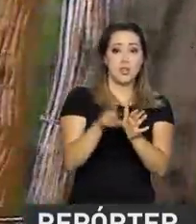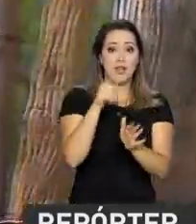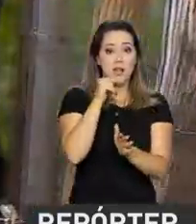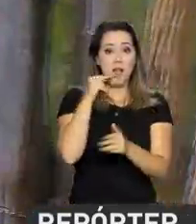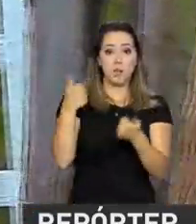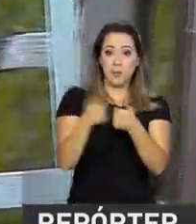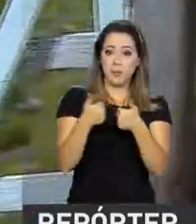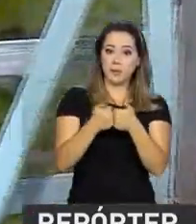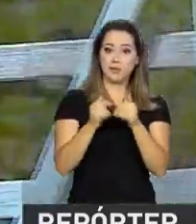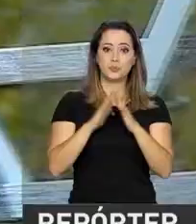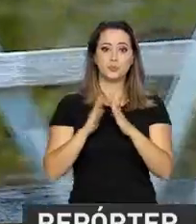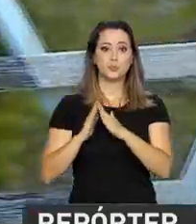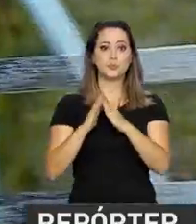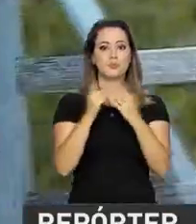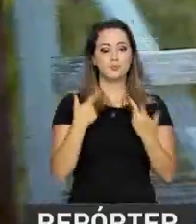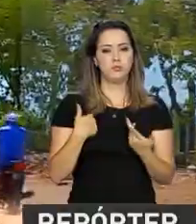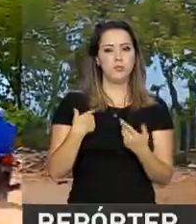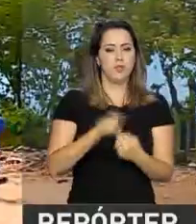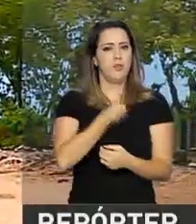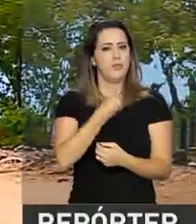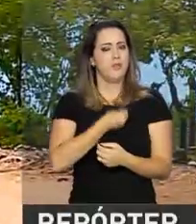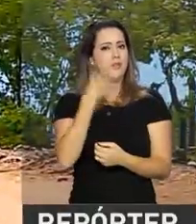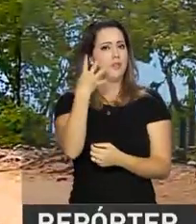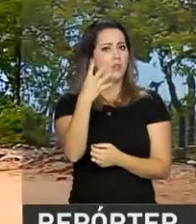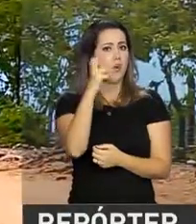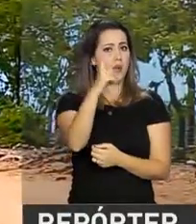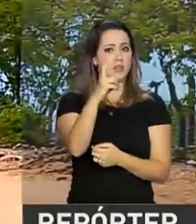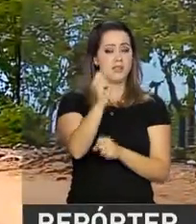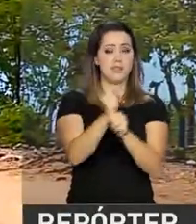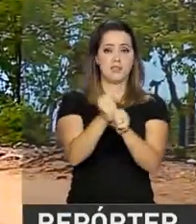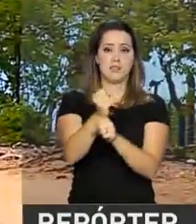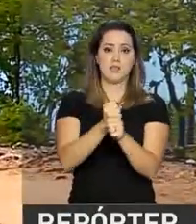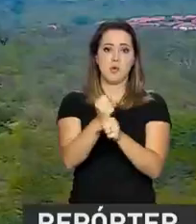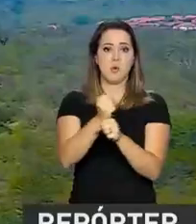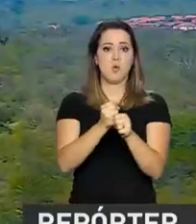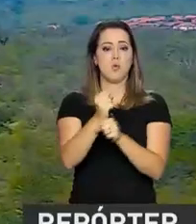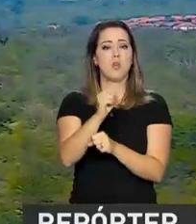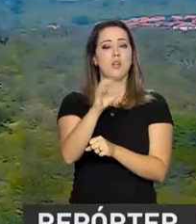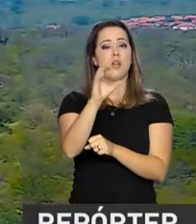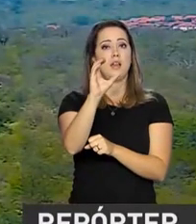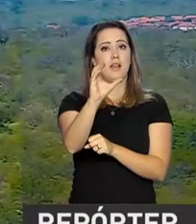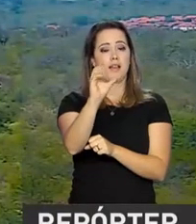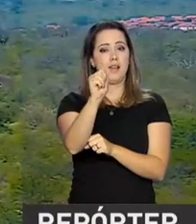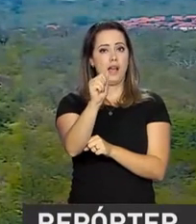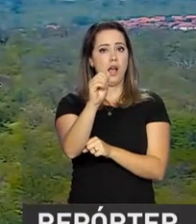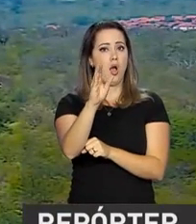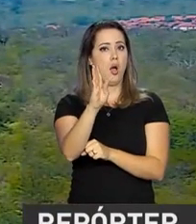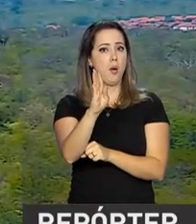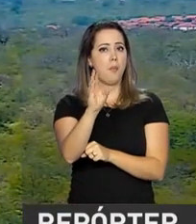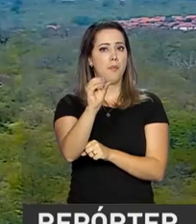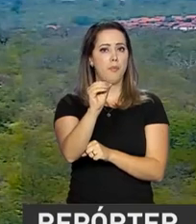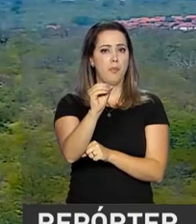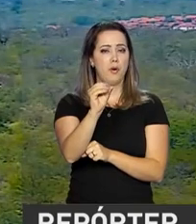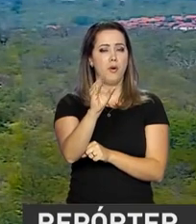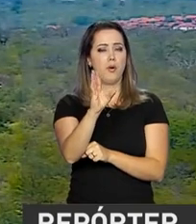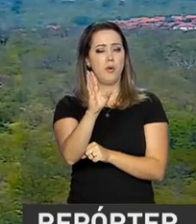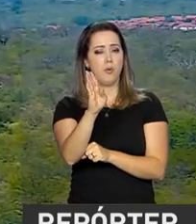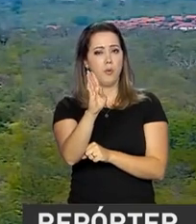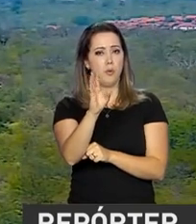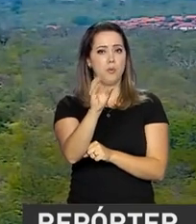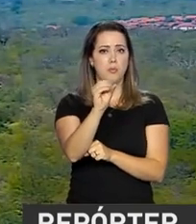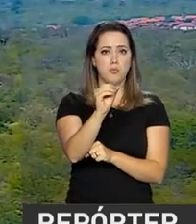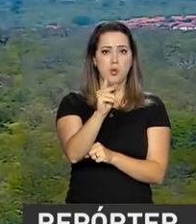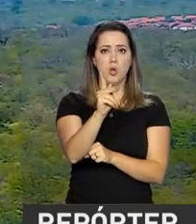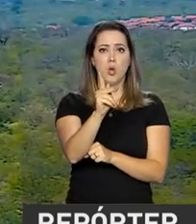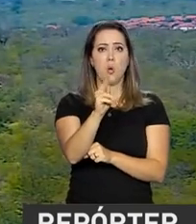quintal da casa dela morando há 45 anos na área rural de cabrobó município pernambucano a mais de 500